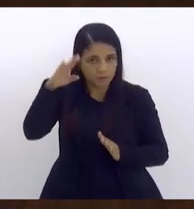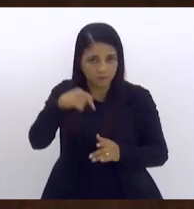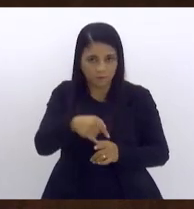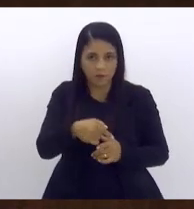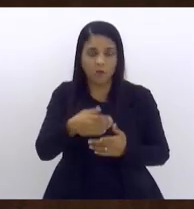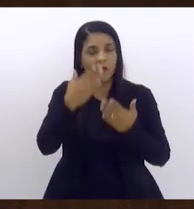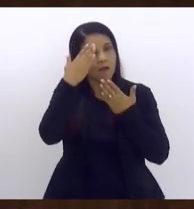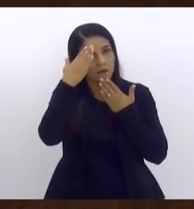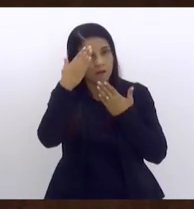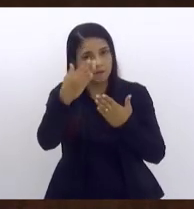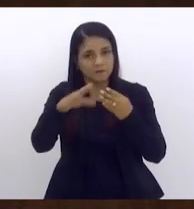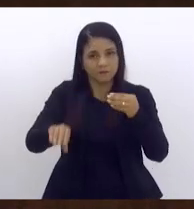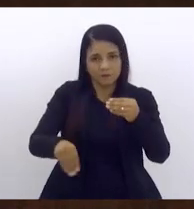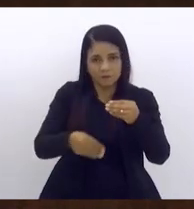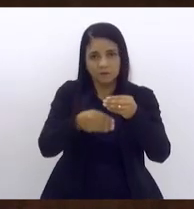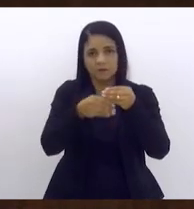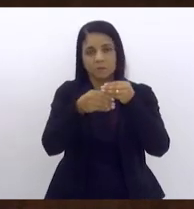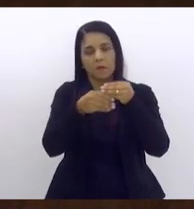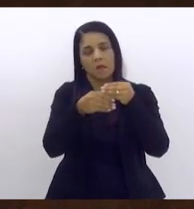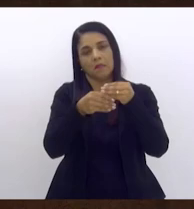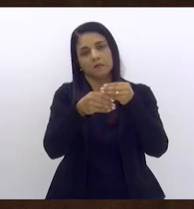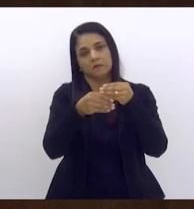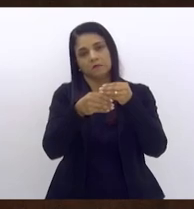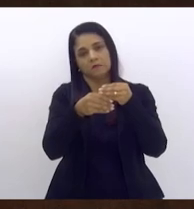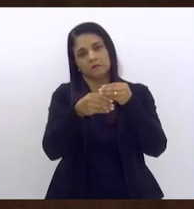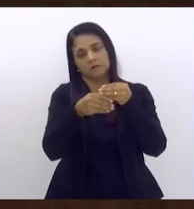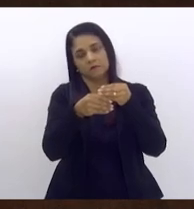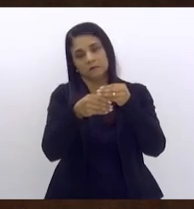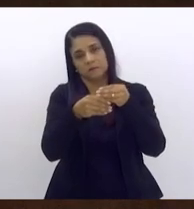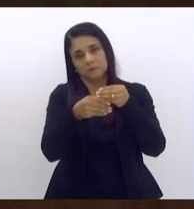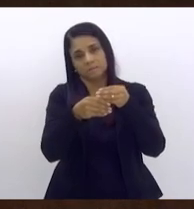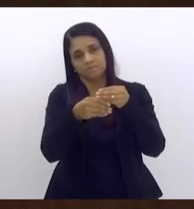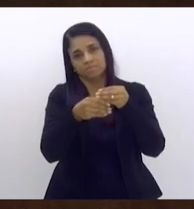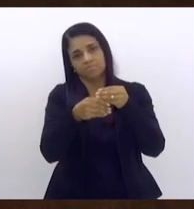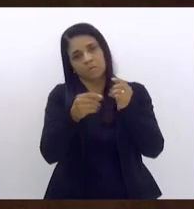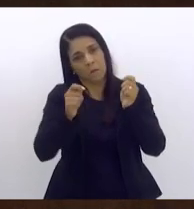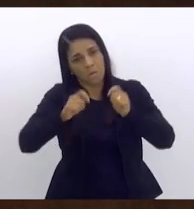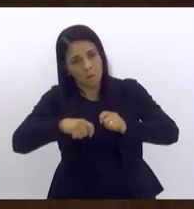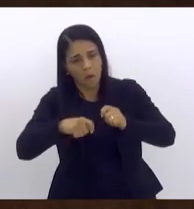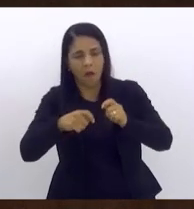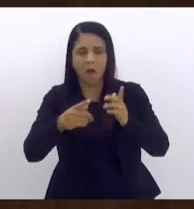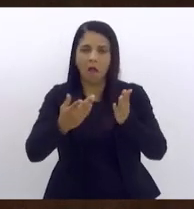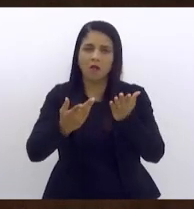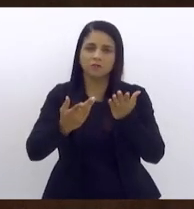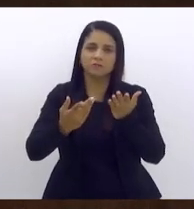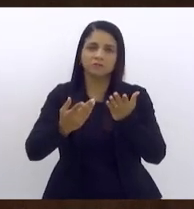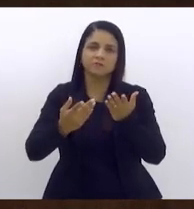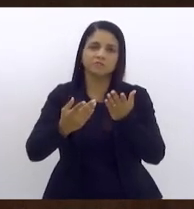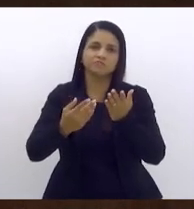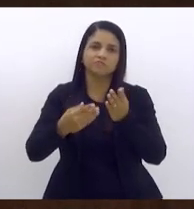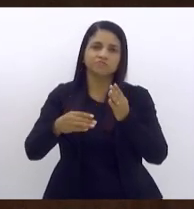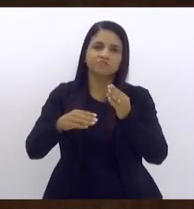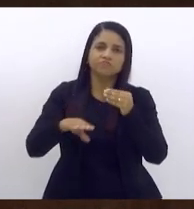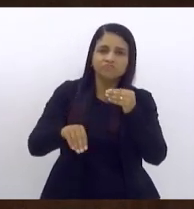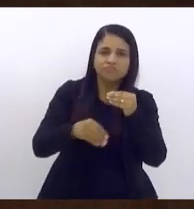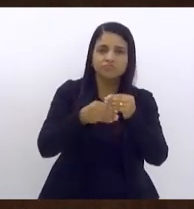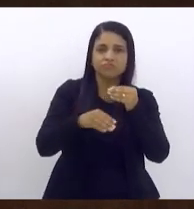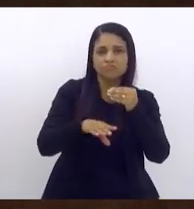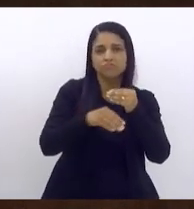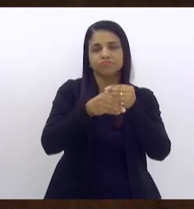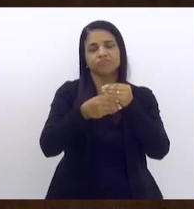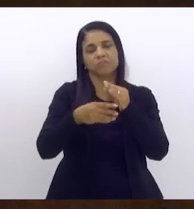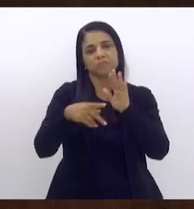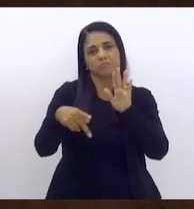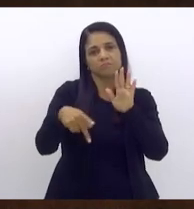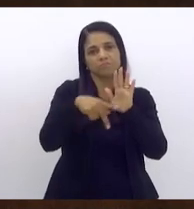já as emendas que possam ser apresentadas, que irão aperfeiçoar o projeto, e agradecer que